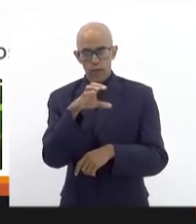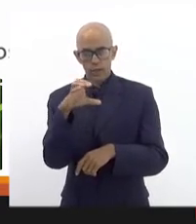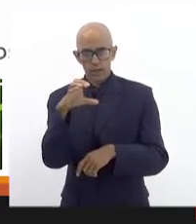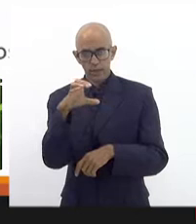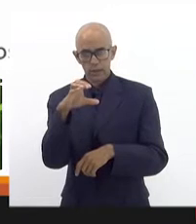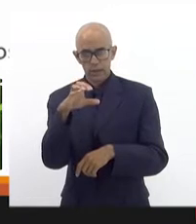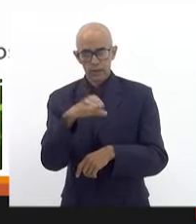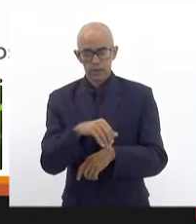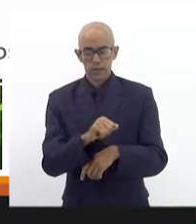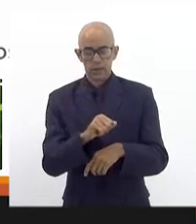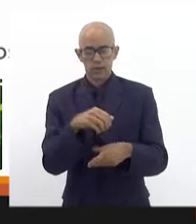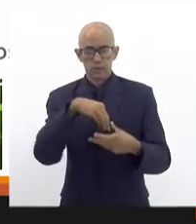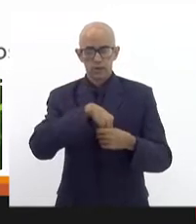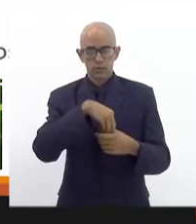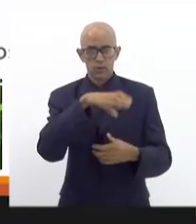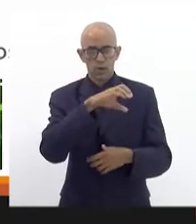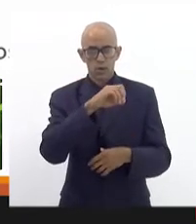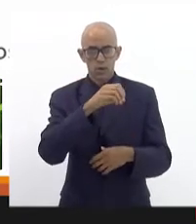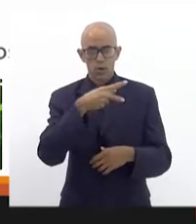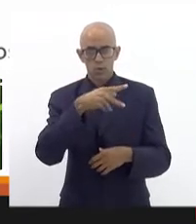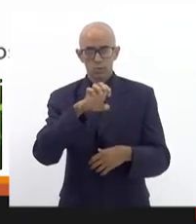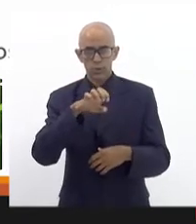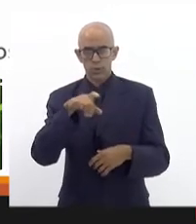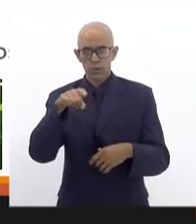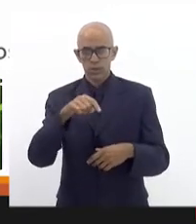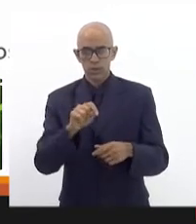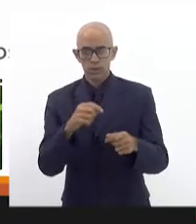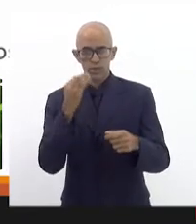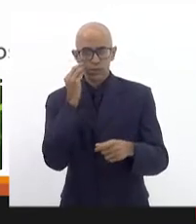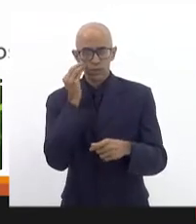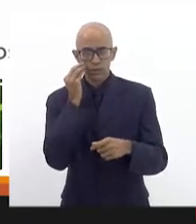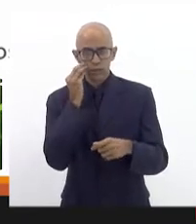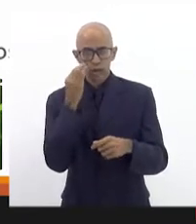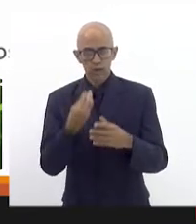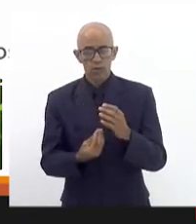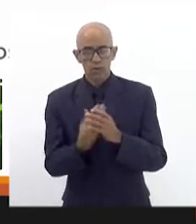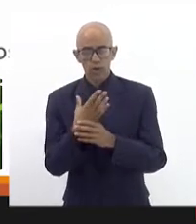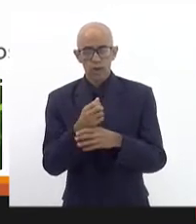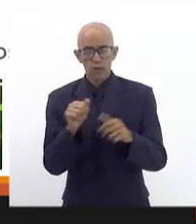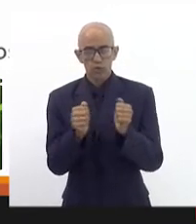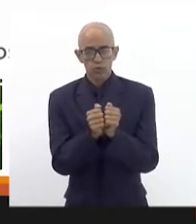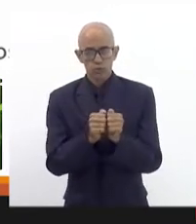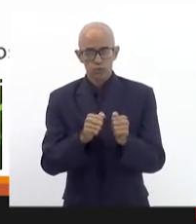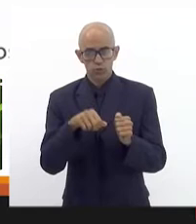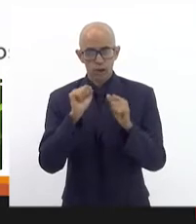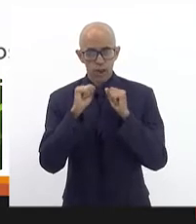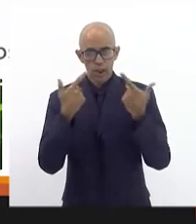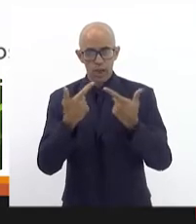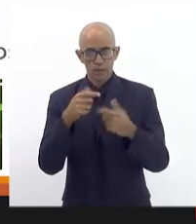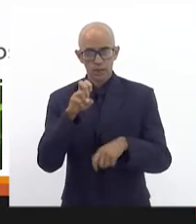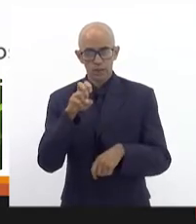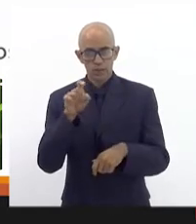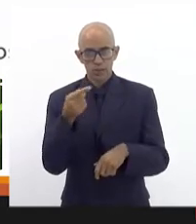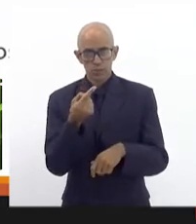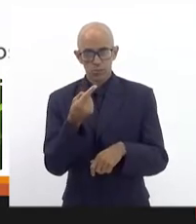que eles tentaram produzir, junto com a Alerj, 5 mil respiradores para distribuir, 1.000